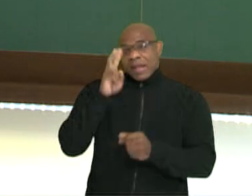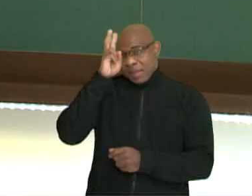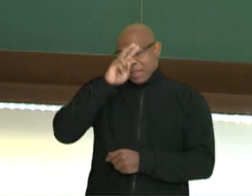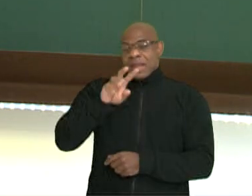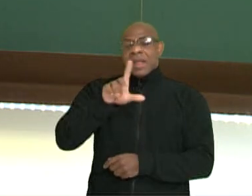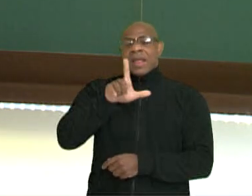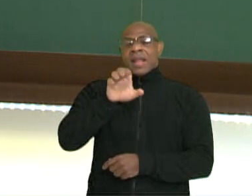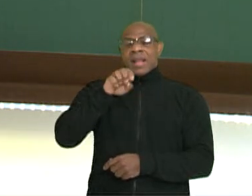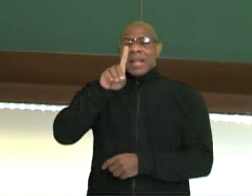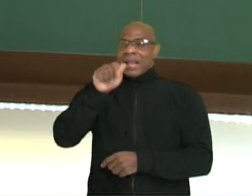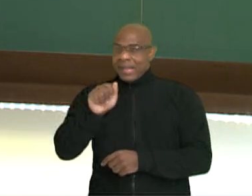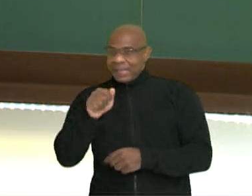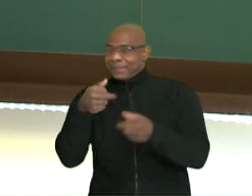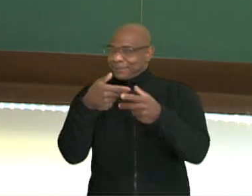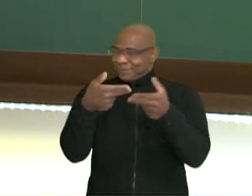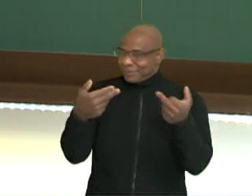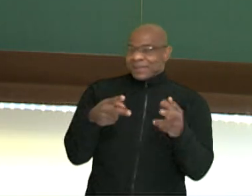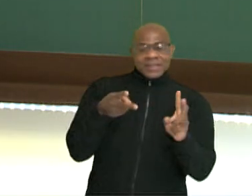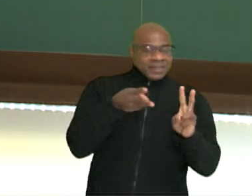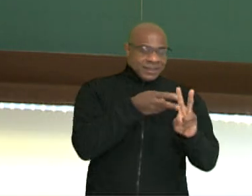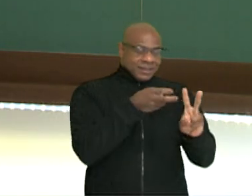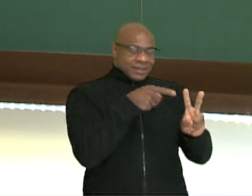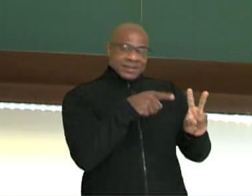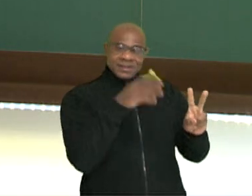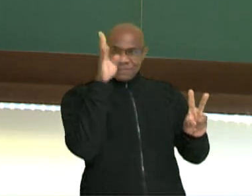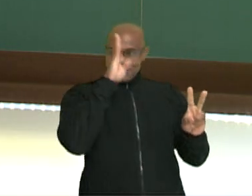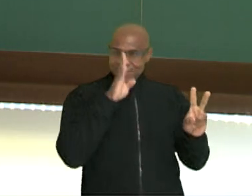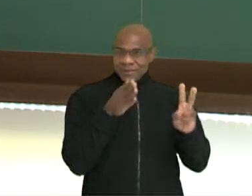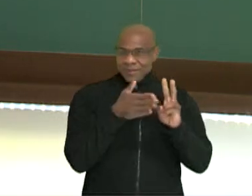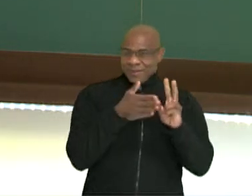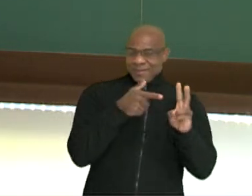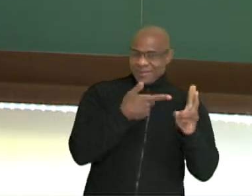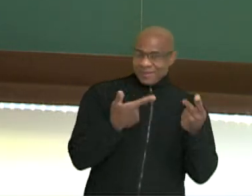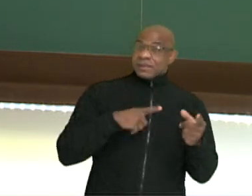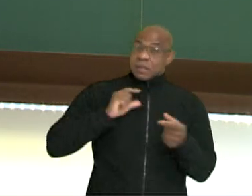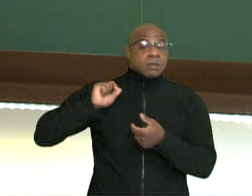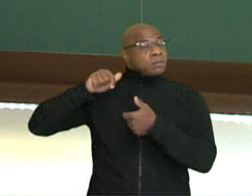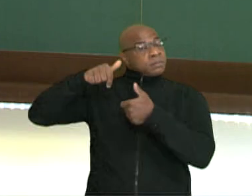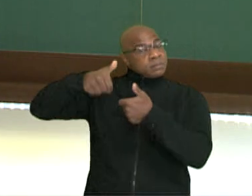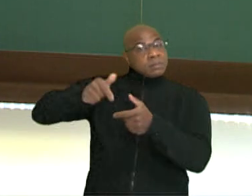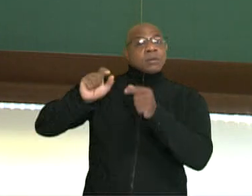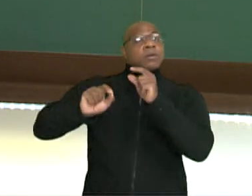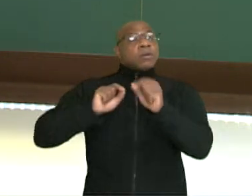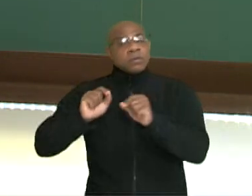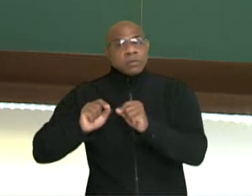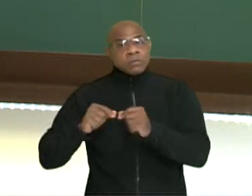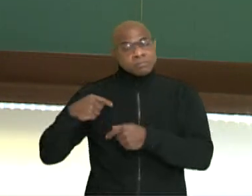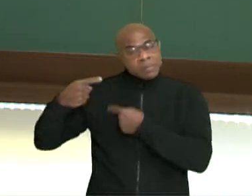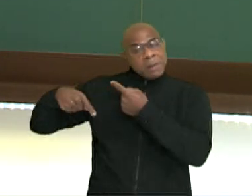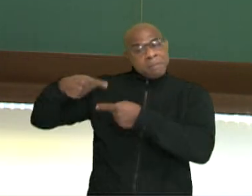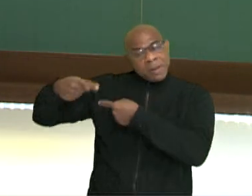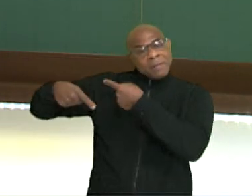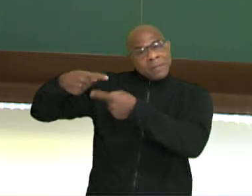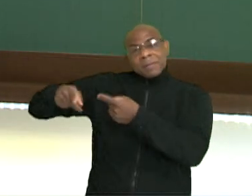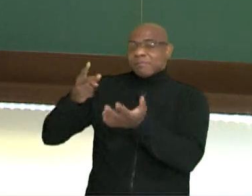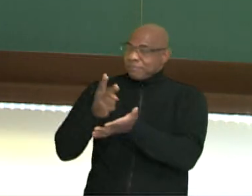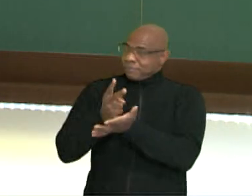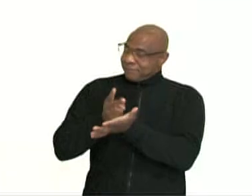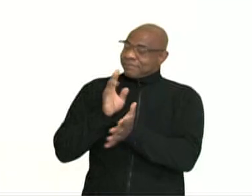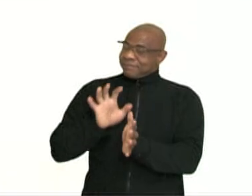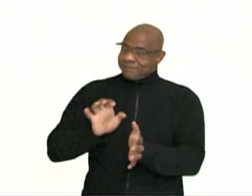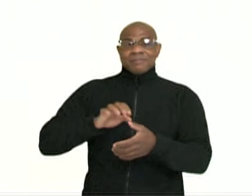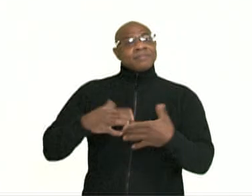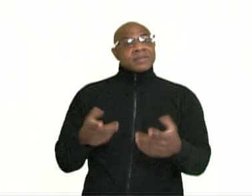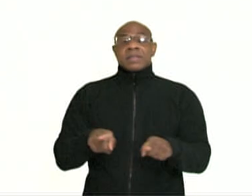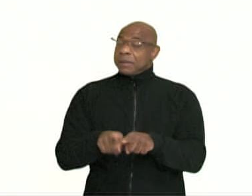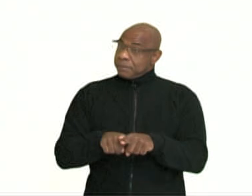lendas e mitos, né, dos indígenas brasileiros, que mantêm as tradições passando-as de geração em geração. Vimos também, né,